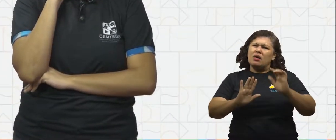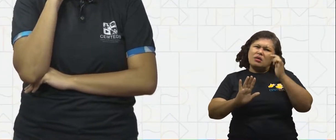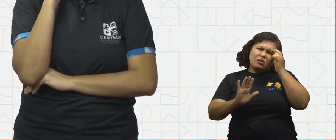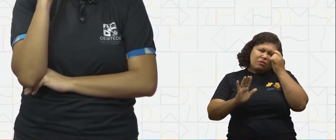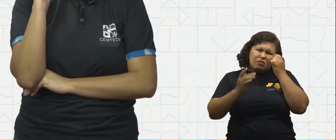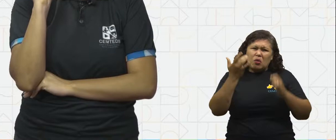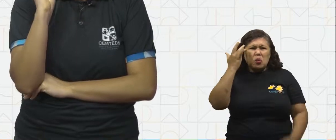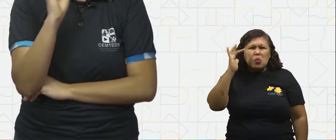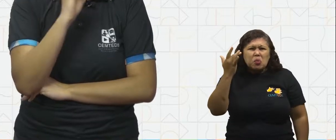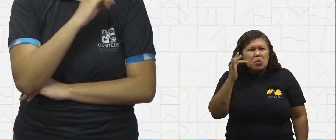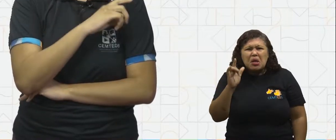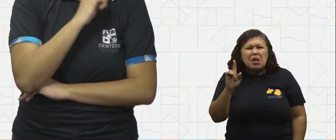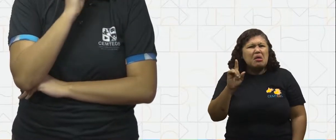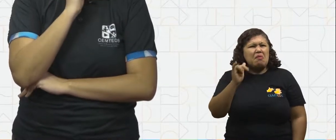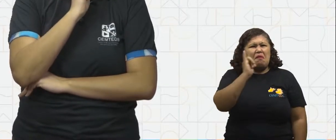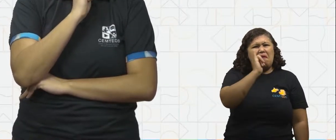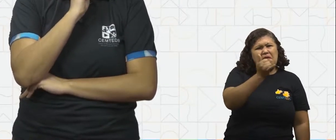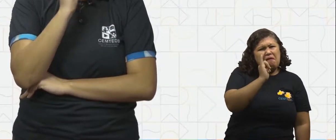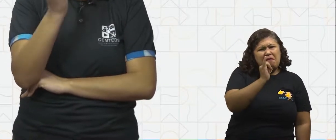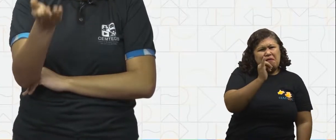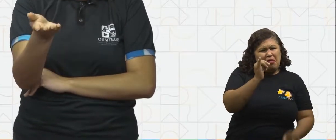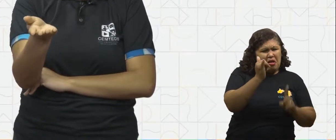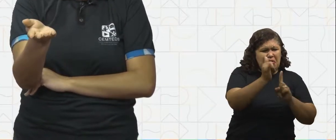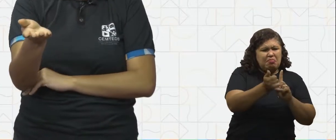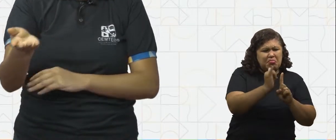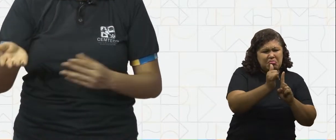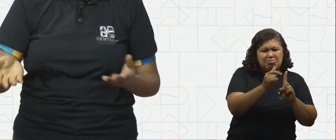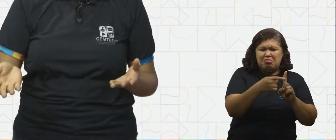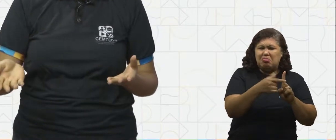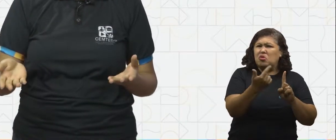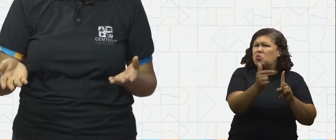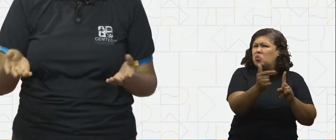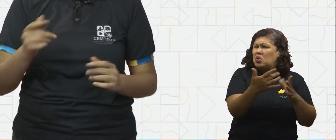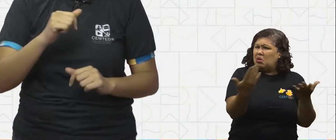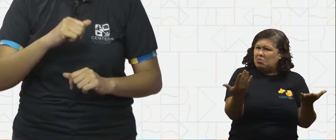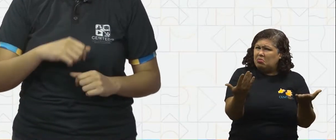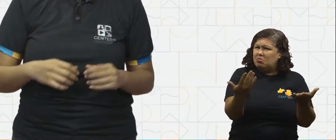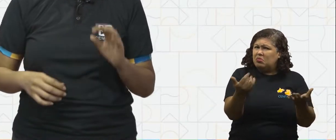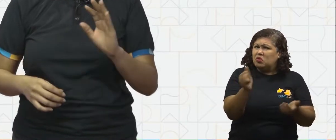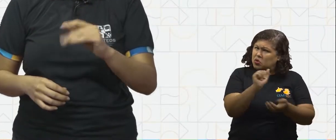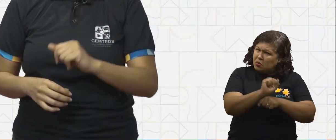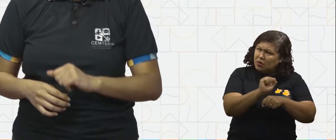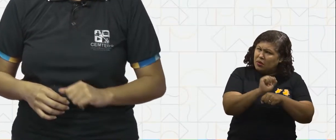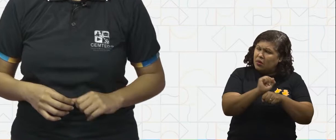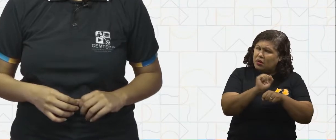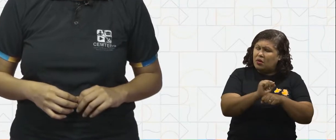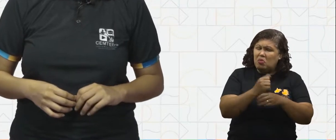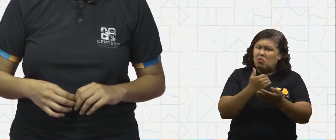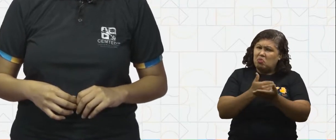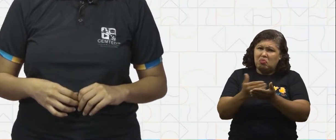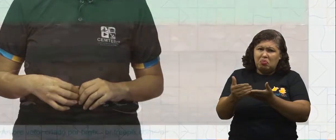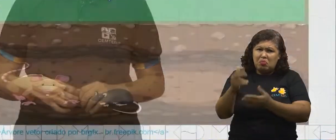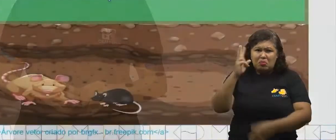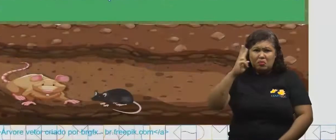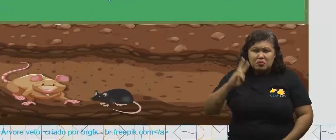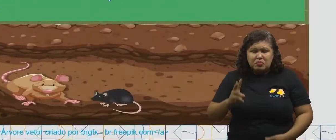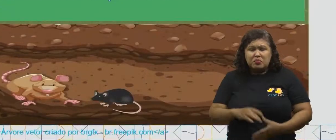não apareceu nenhuma fala de personagem com aquelas pontuações. Bom, de qualquer forma, vamos